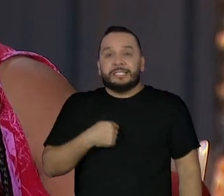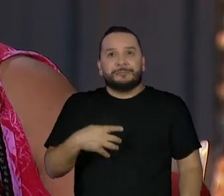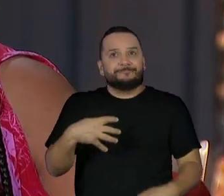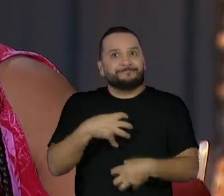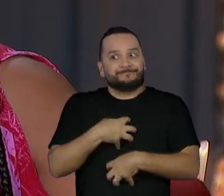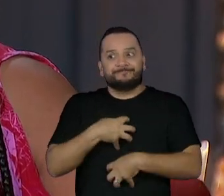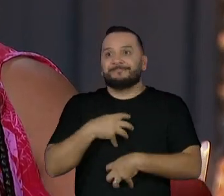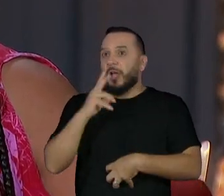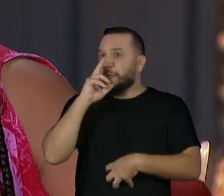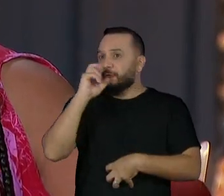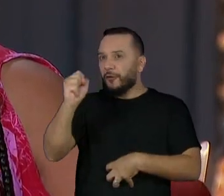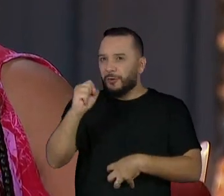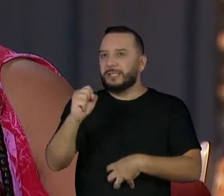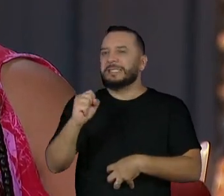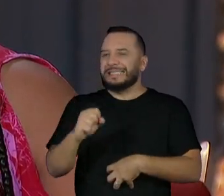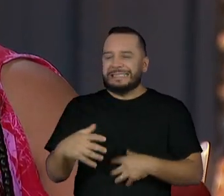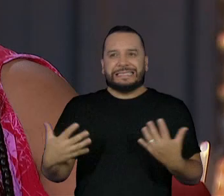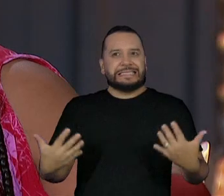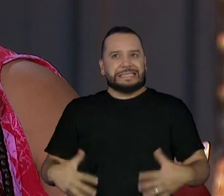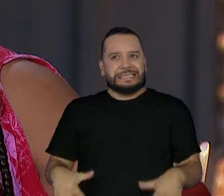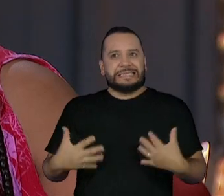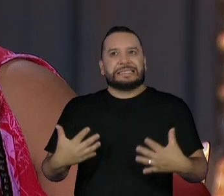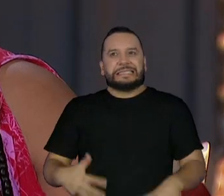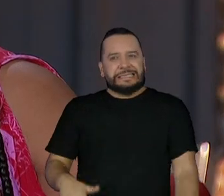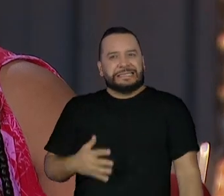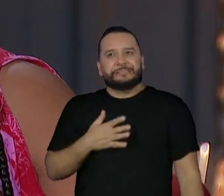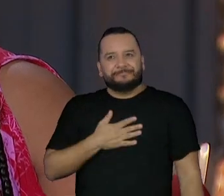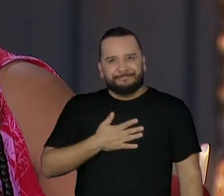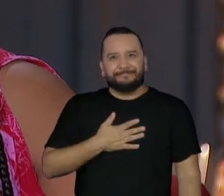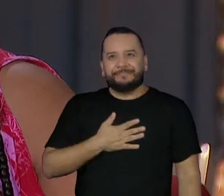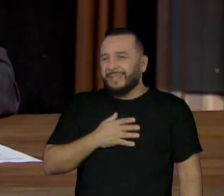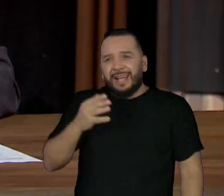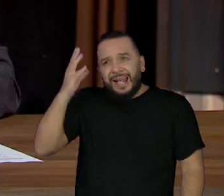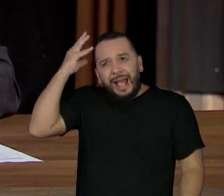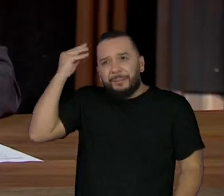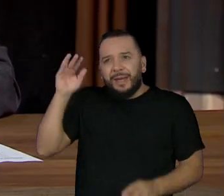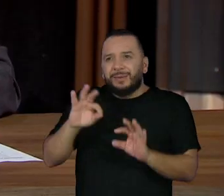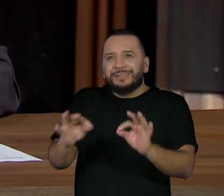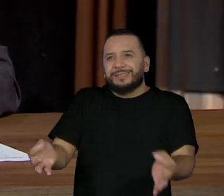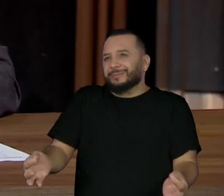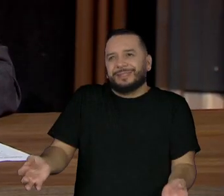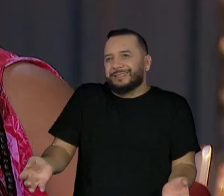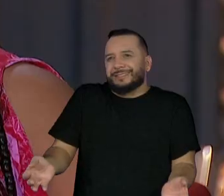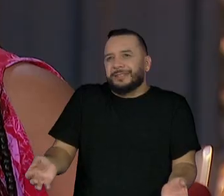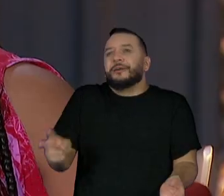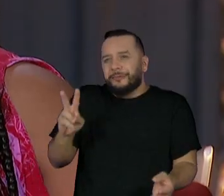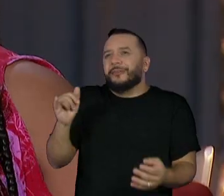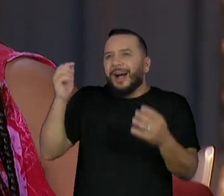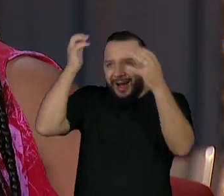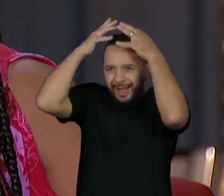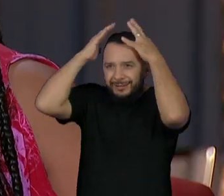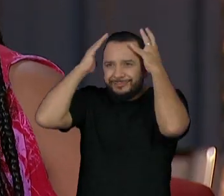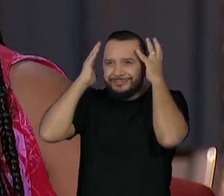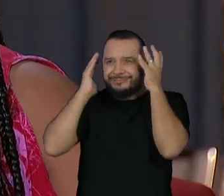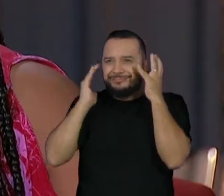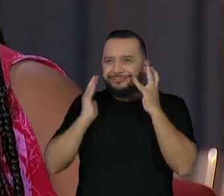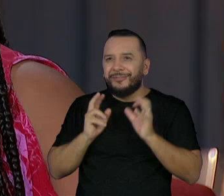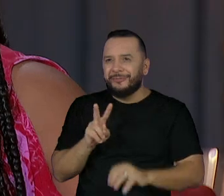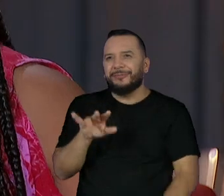tão grande que eu falei, caramba, é isso, né? É só um cabelo. É ação, né? Vai crescer. E